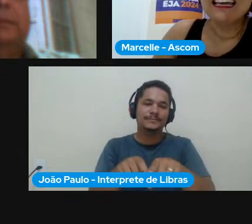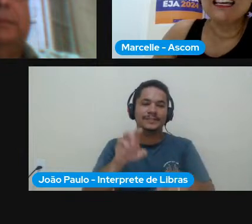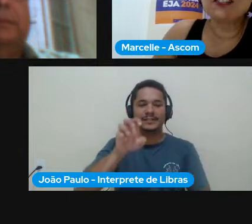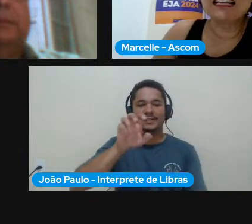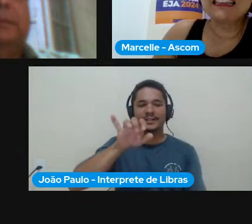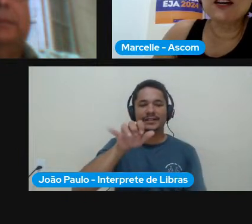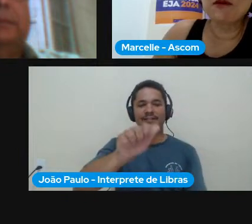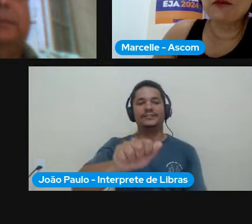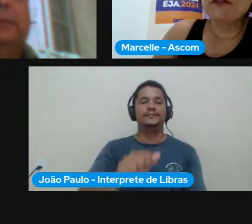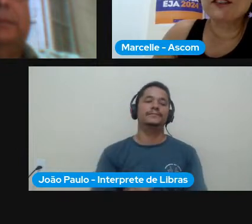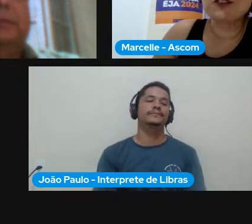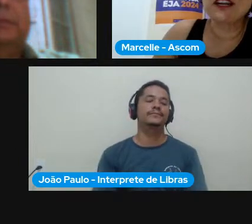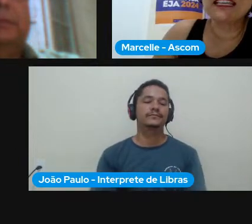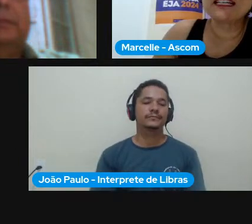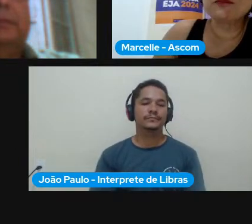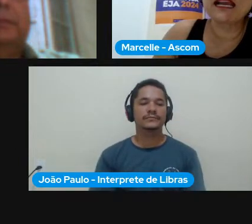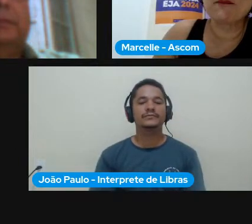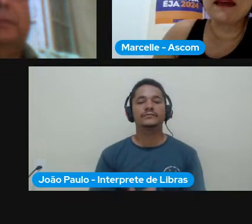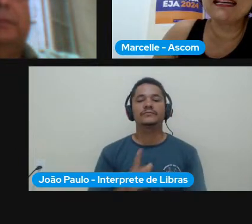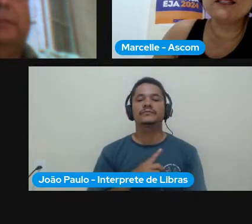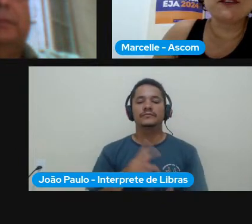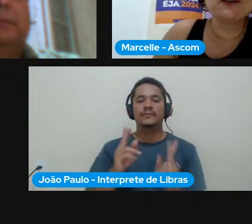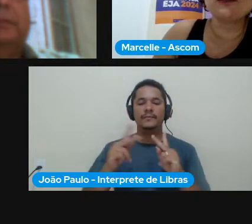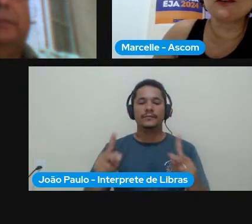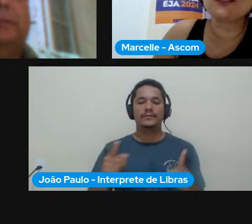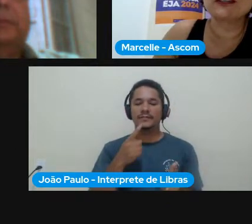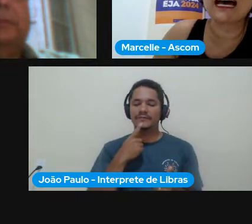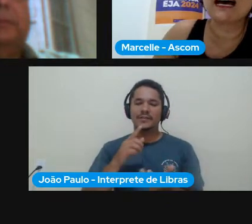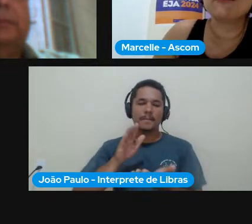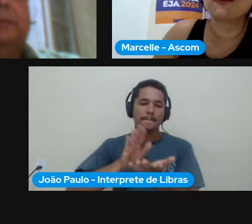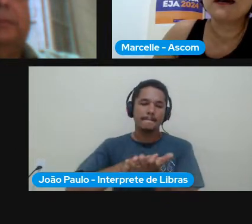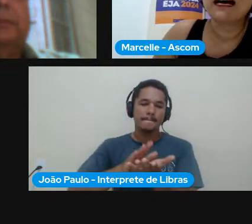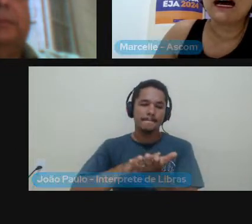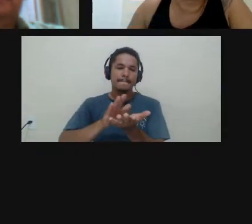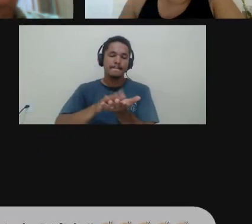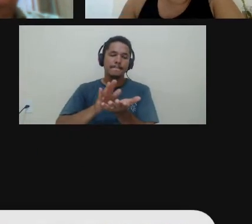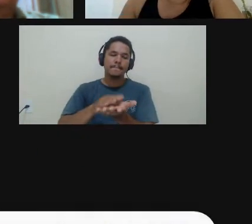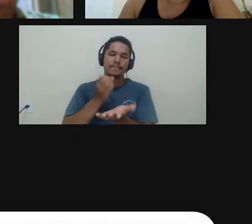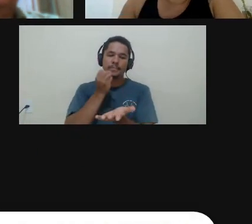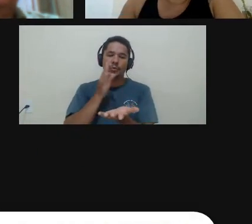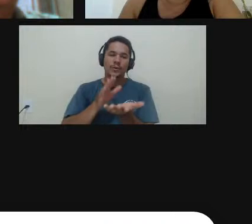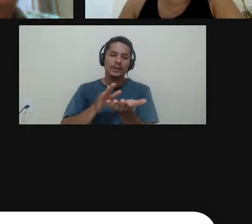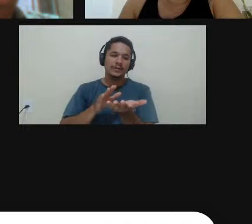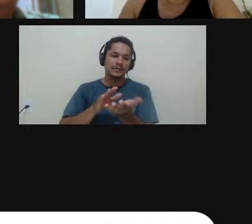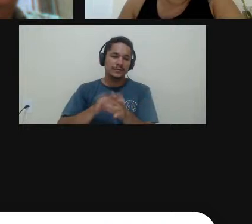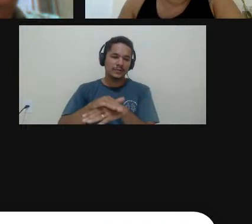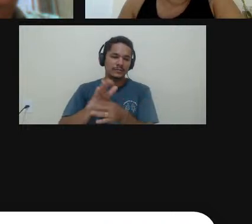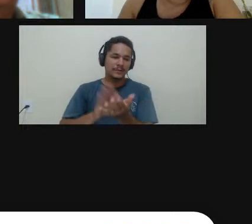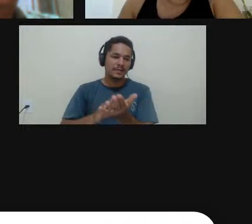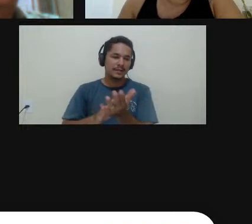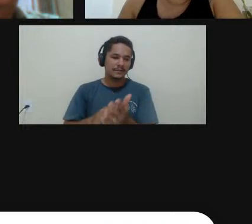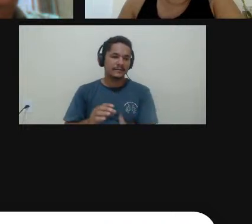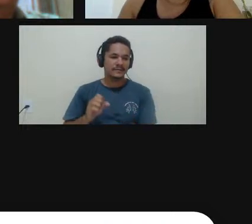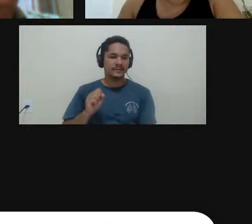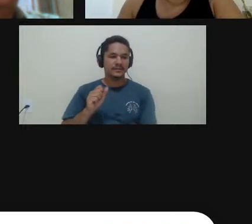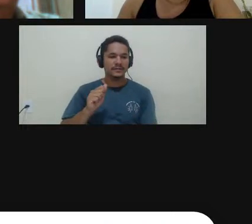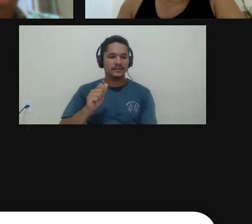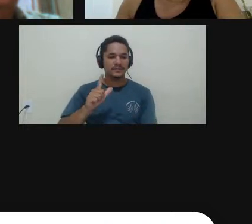né? E já tem uma professora aqui dando parabéns, viu, Luiz Otávio? A professora